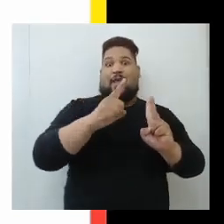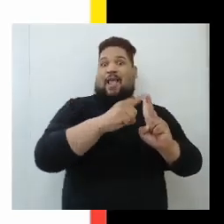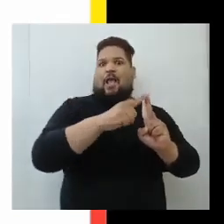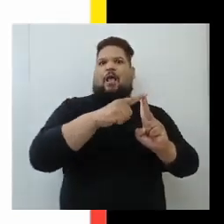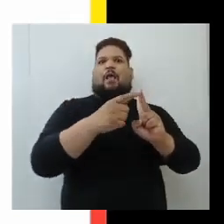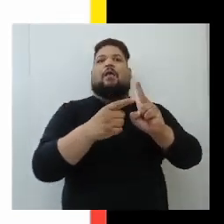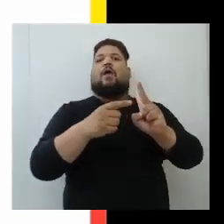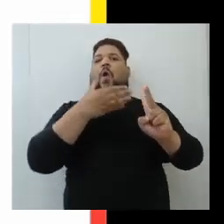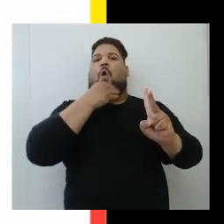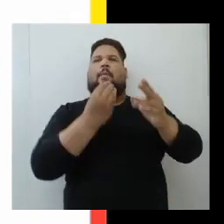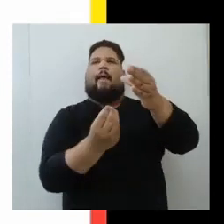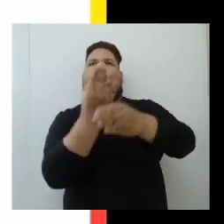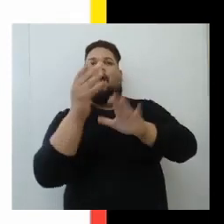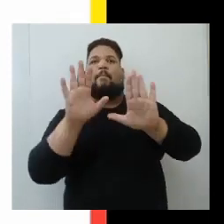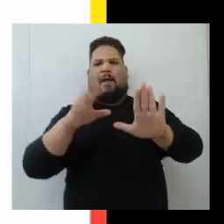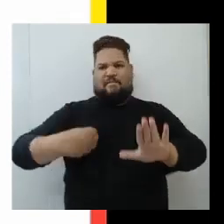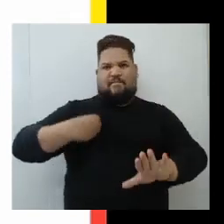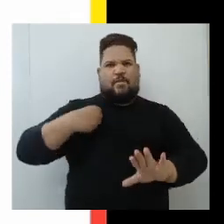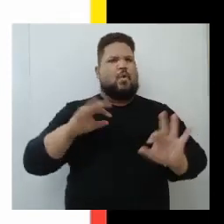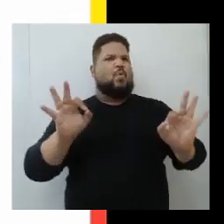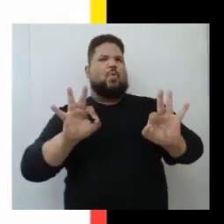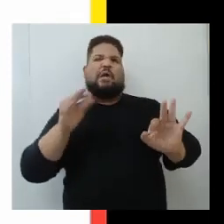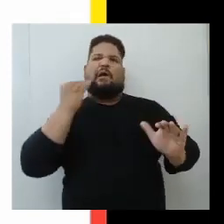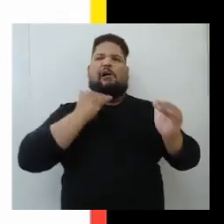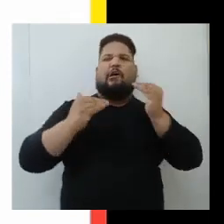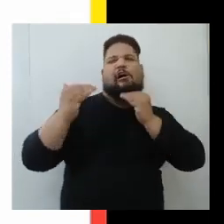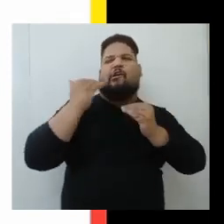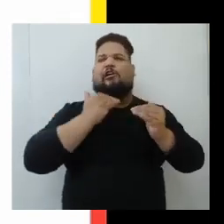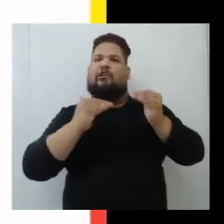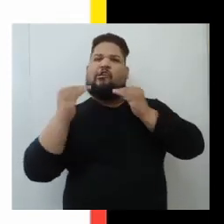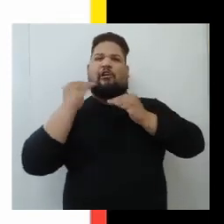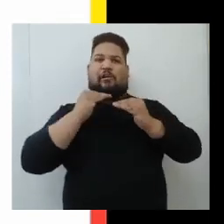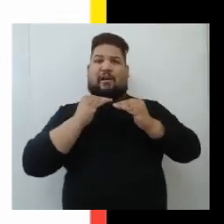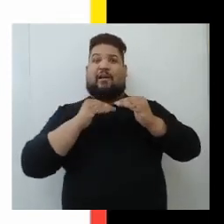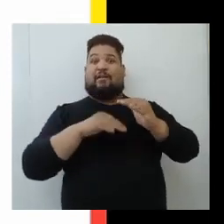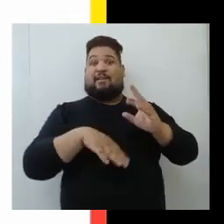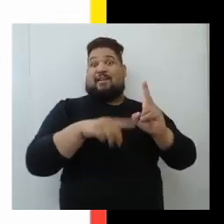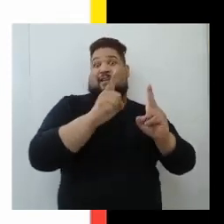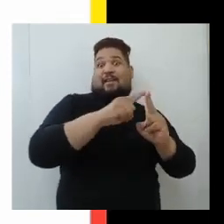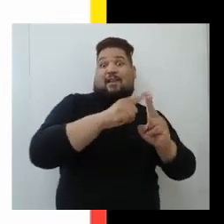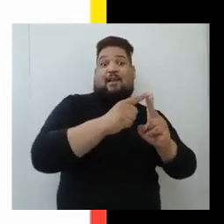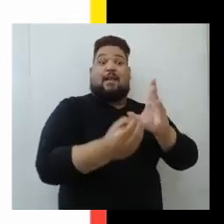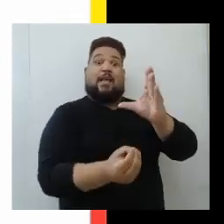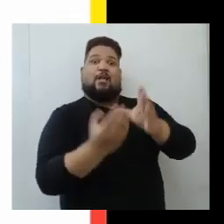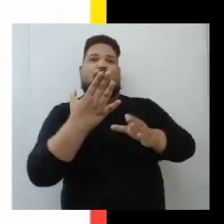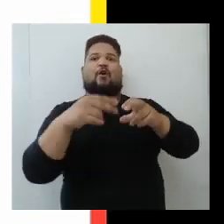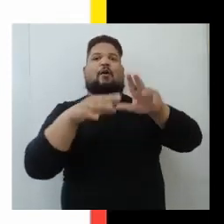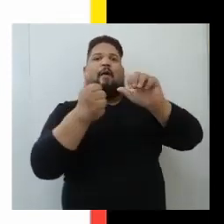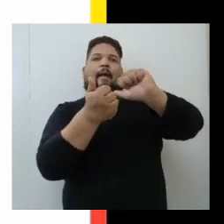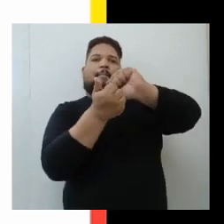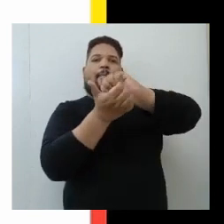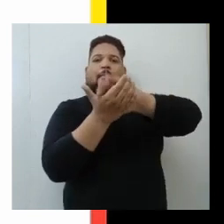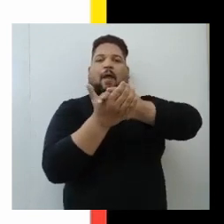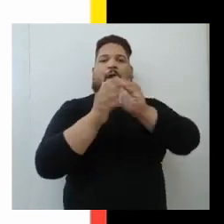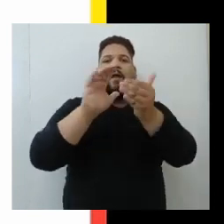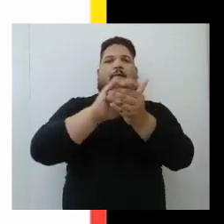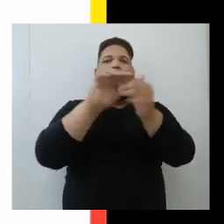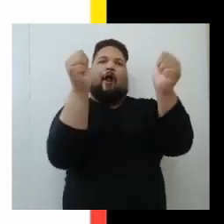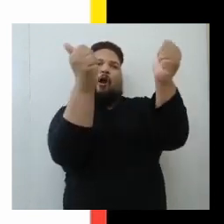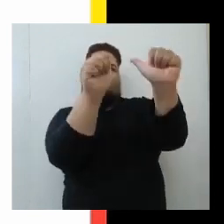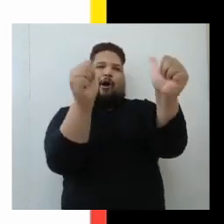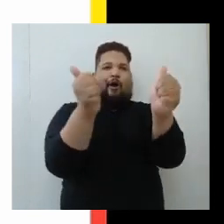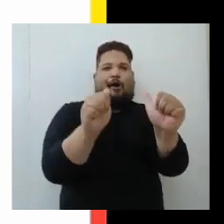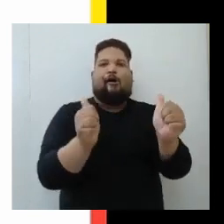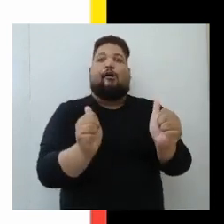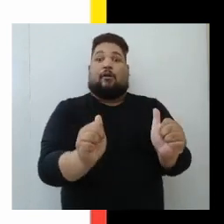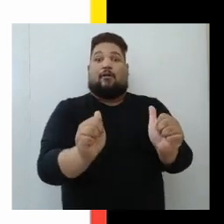sem vida, imperfeitos e feitos a partir de um molde de barro.